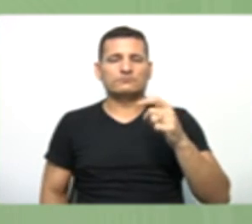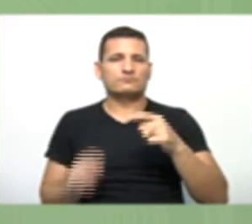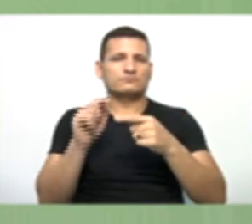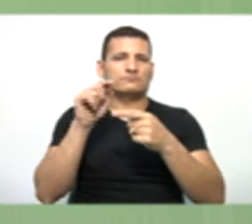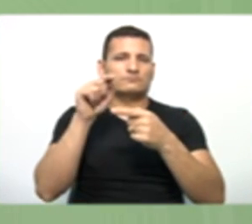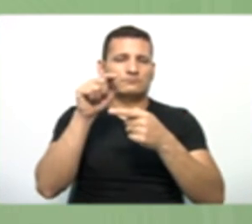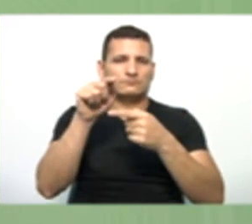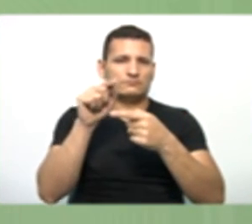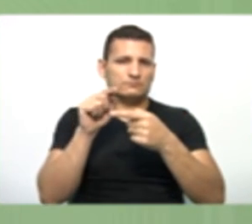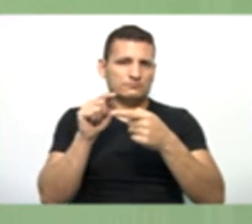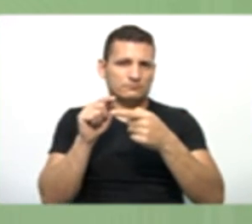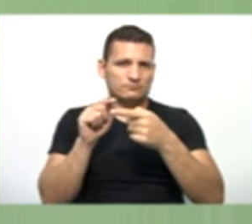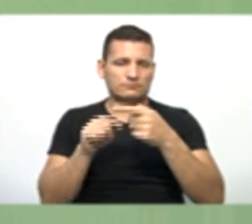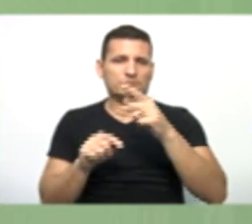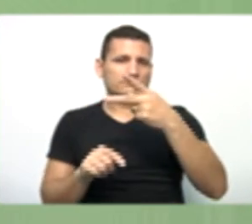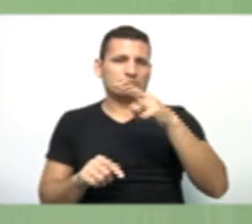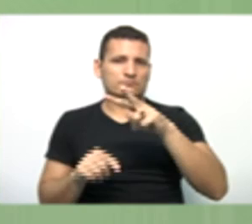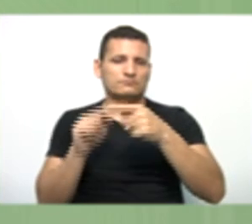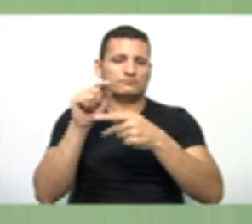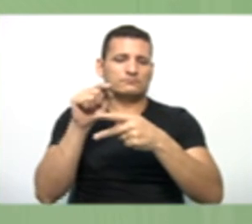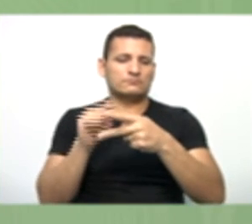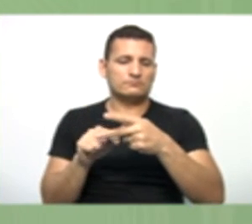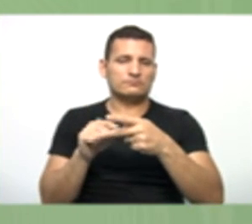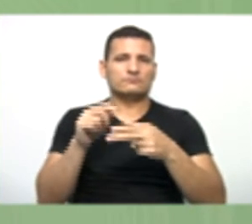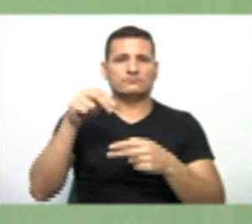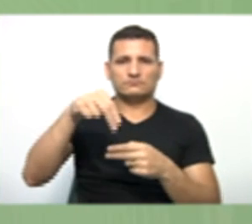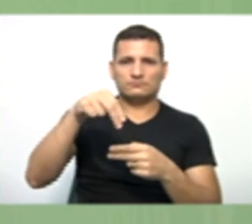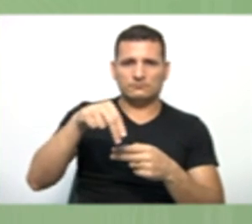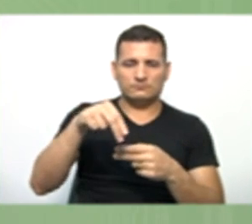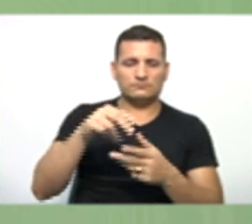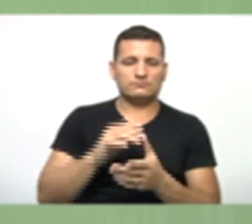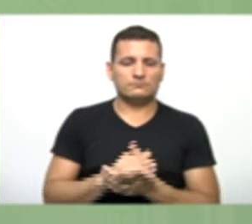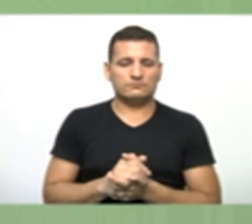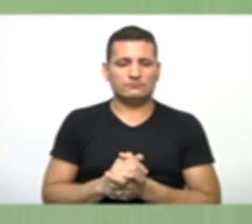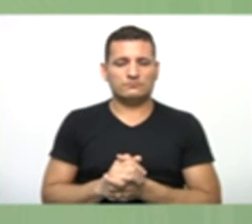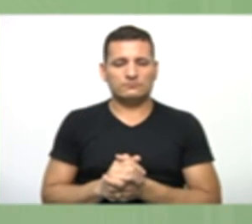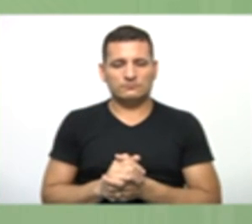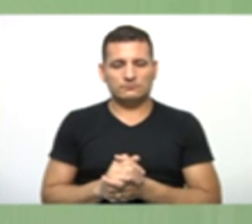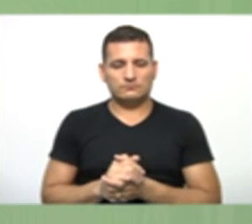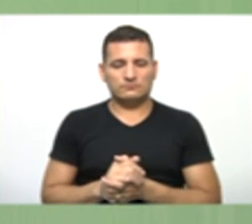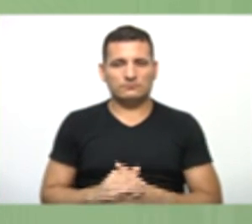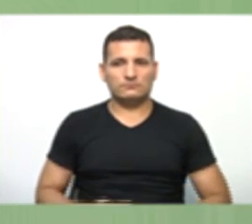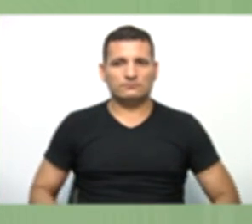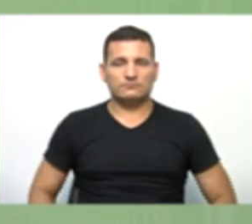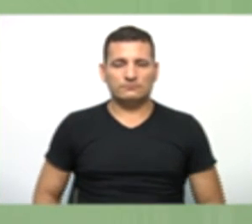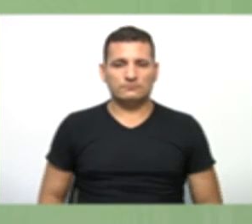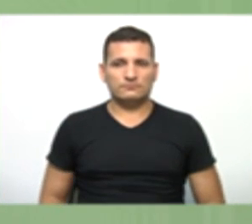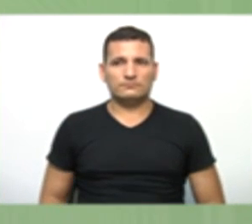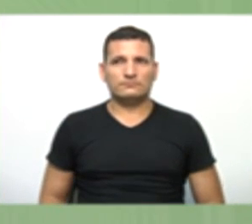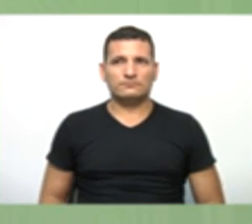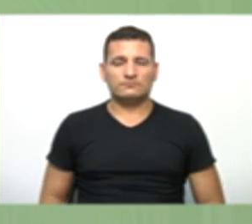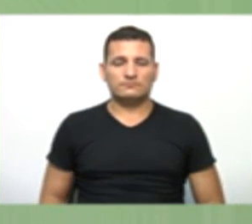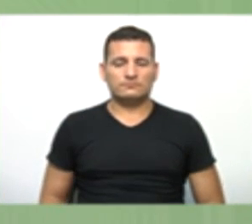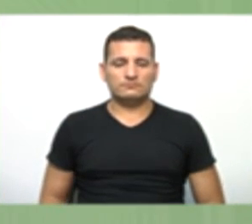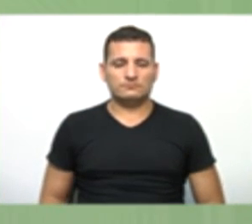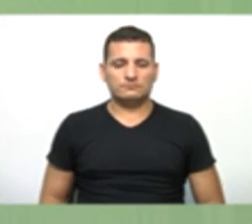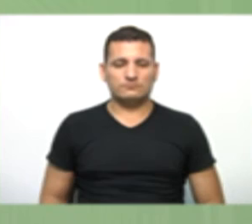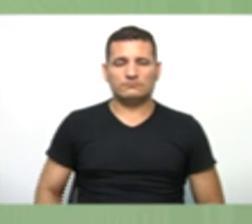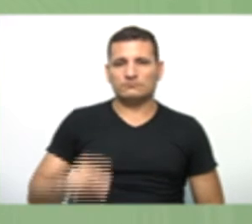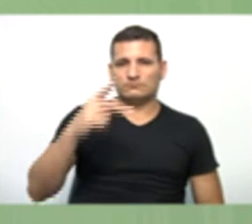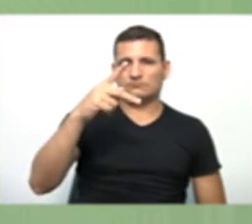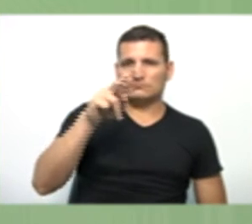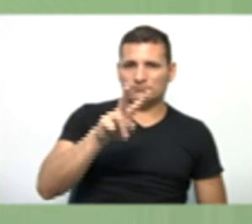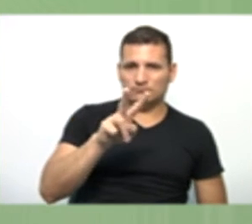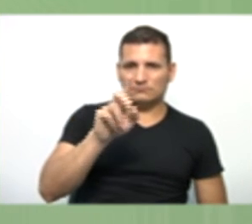pela quantidade de parcelas. Então, quem é esse aqui? Valor, vou tirar esse risco aqui. Quem é o PV? É